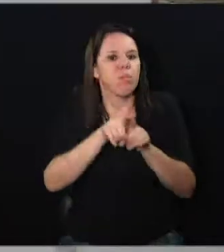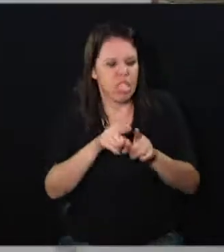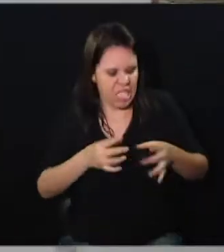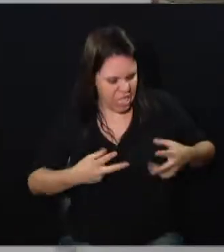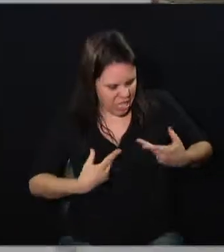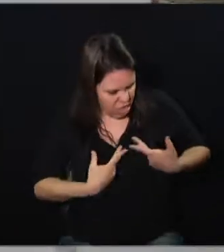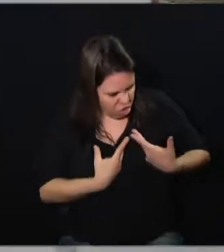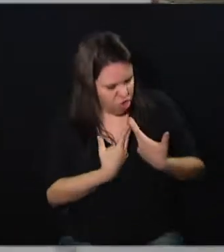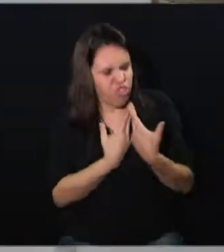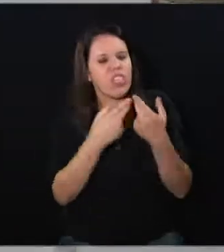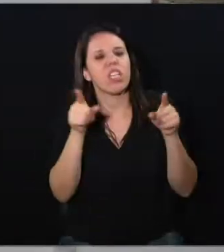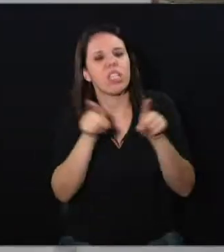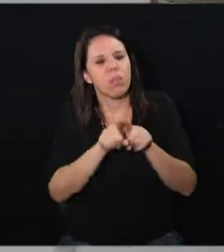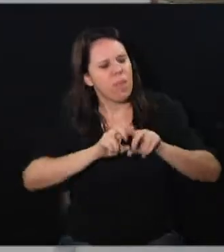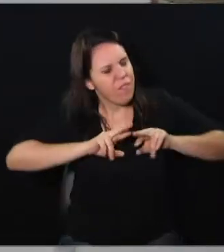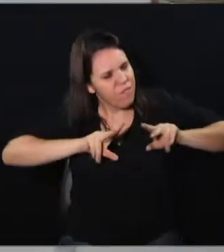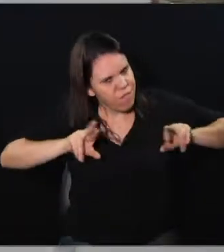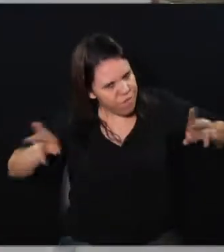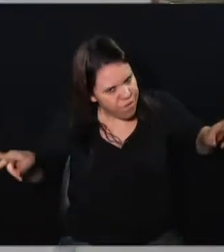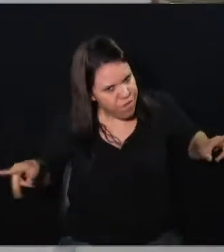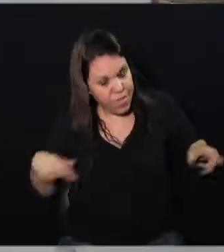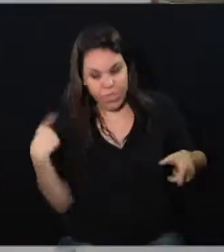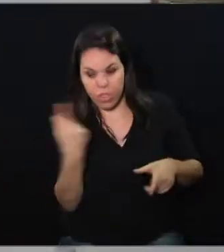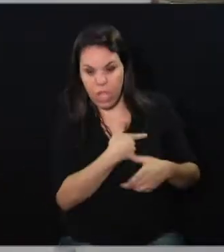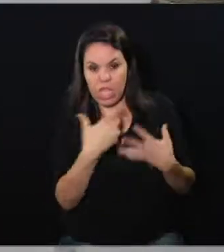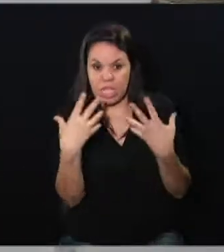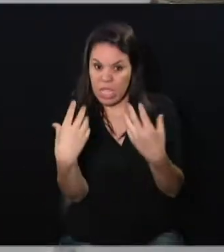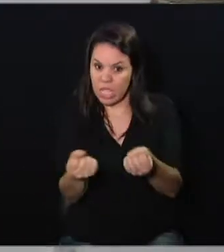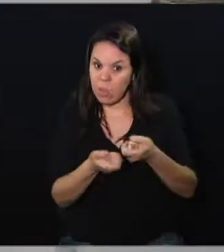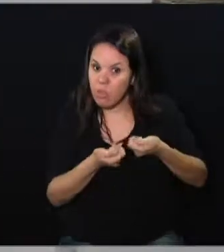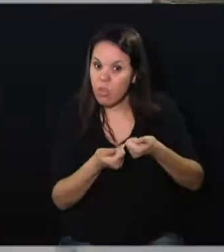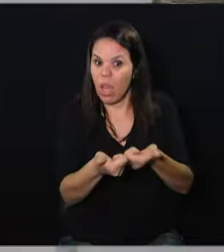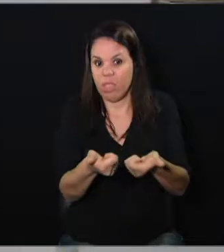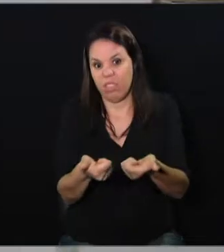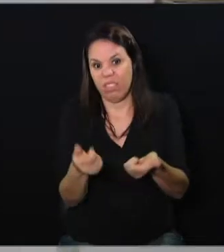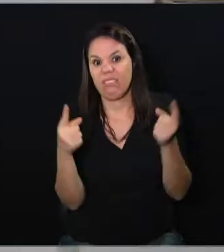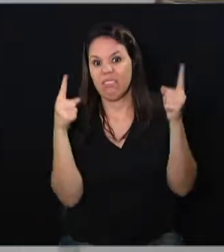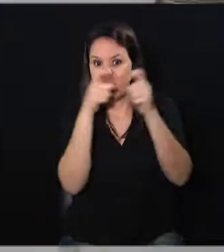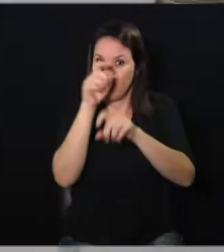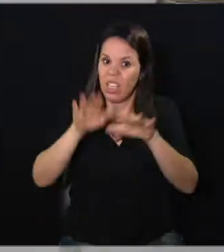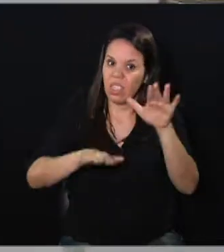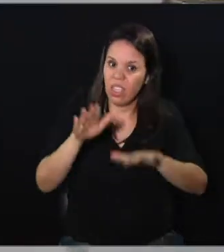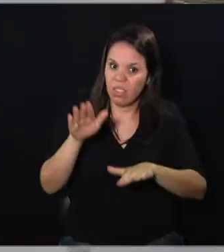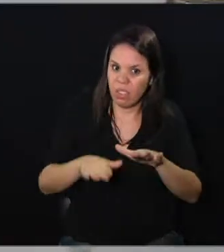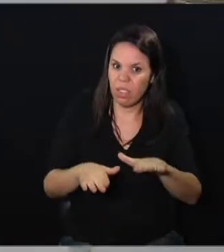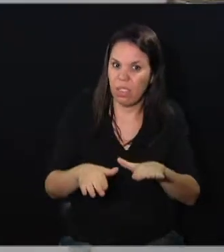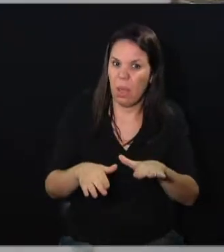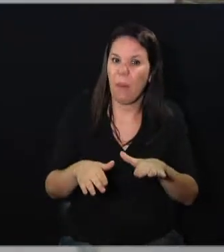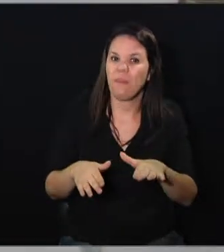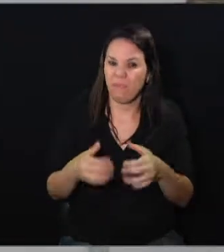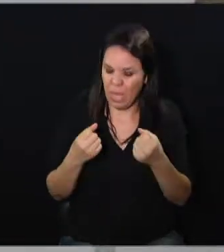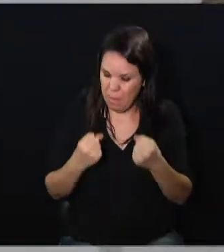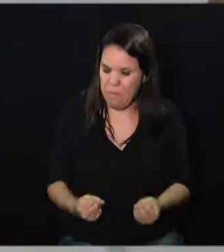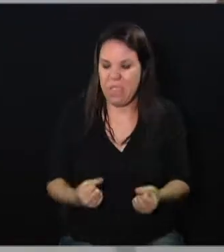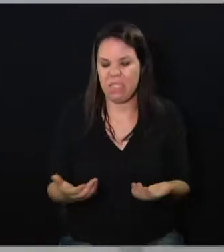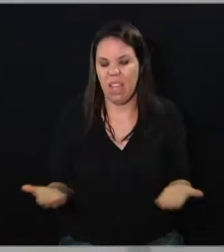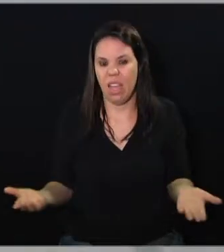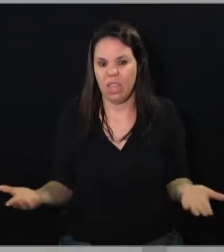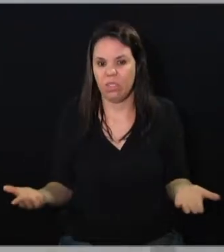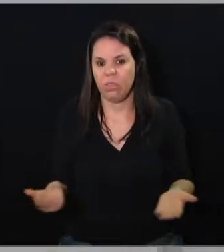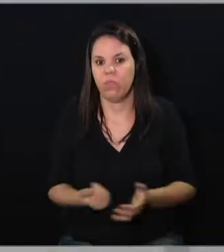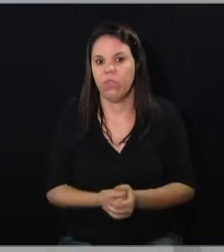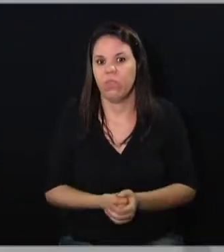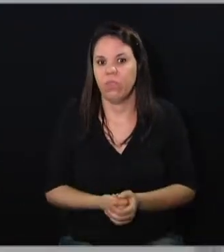custa, a ração custa e nós vivemos de doações. Então fica difícil, às vezes a nossa balança descompensa.